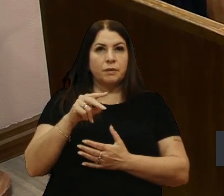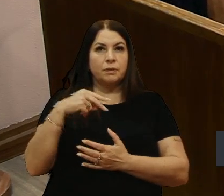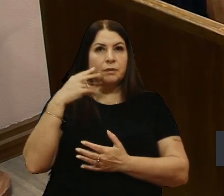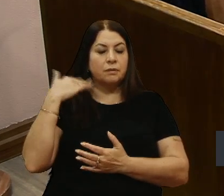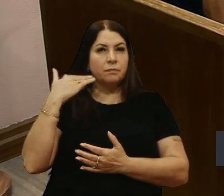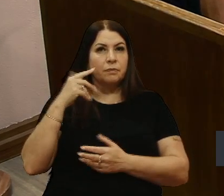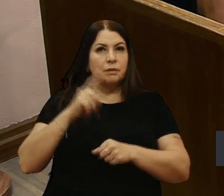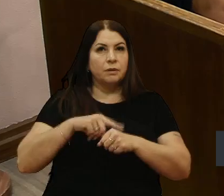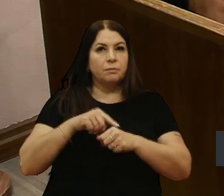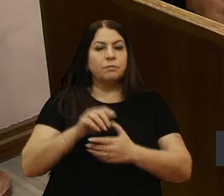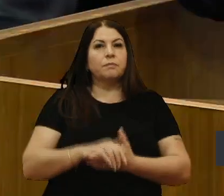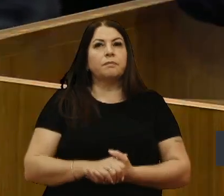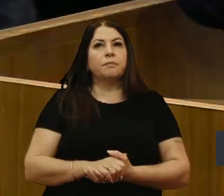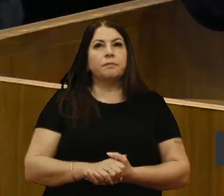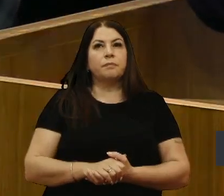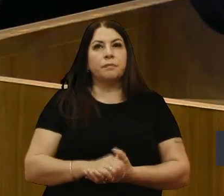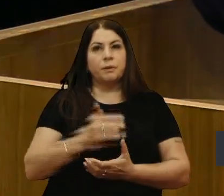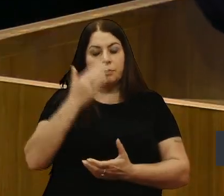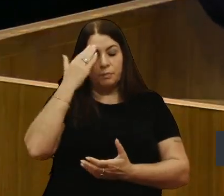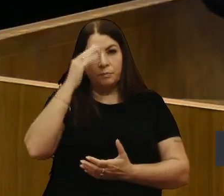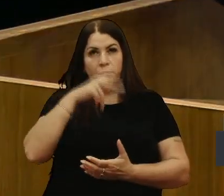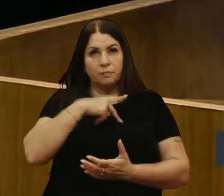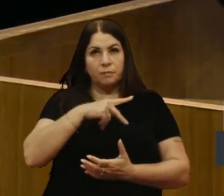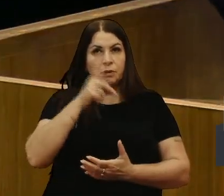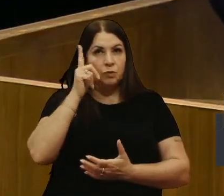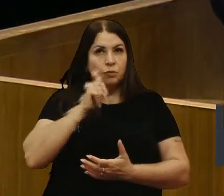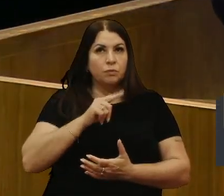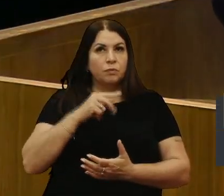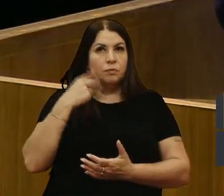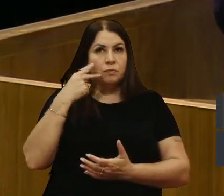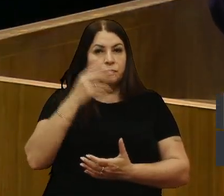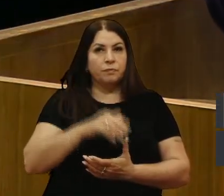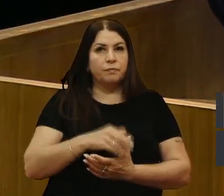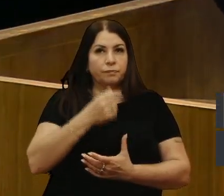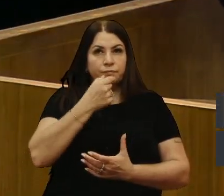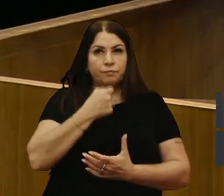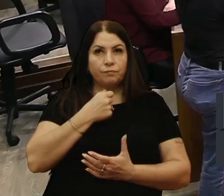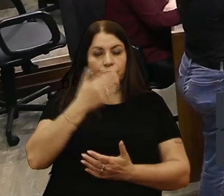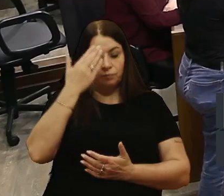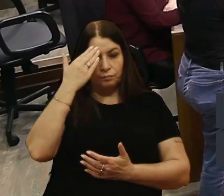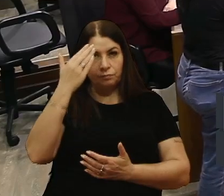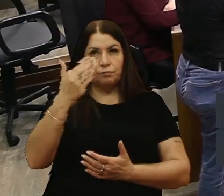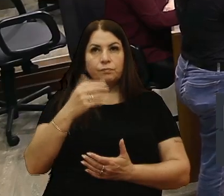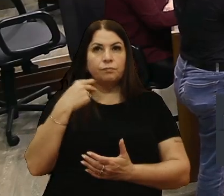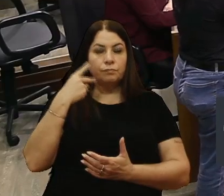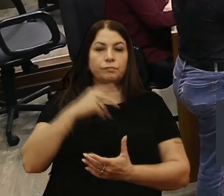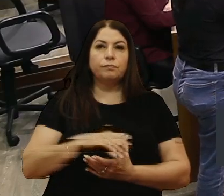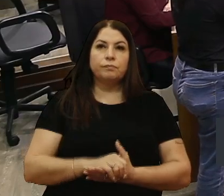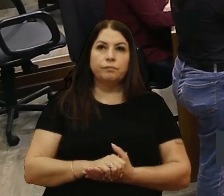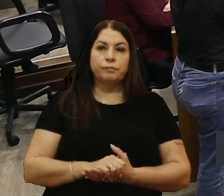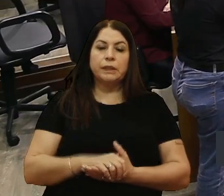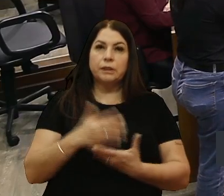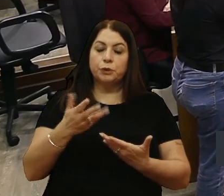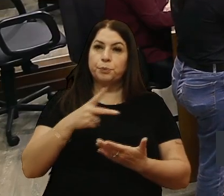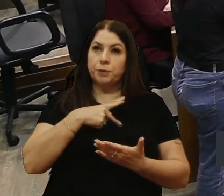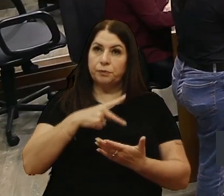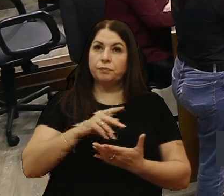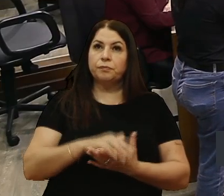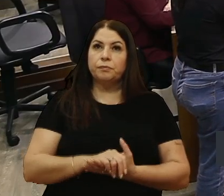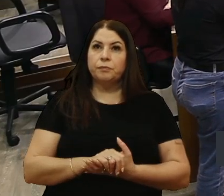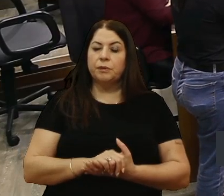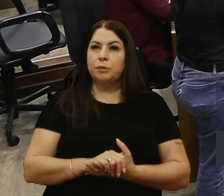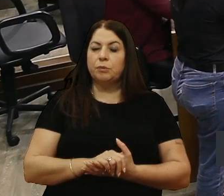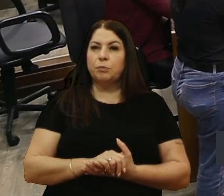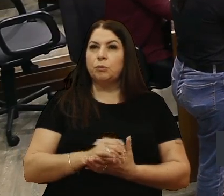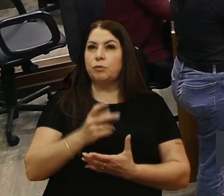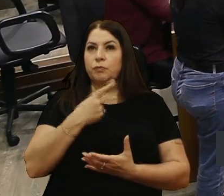seu tempo está garantido. Obrigada, presidente Lucas. Sua parte, vereador Cristiano Becker. Muito obrigado, vereadora. Então, senhor presidente, não poderia deixar